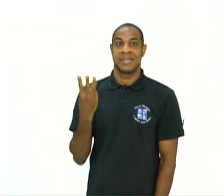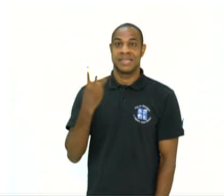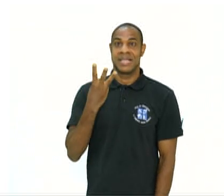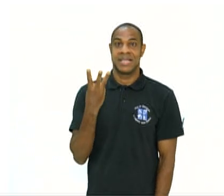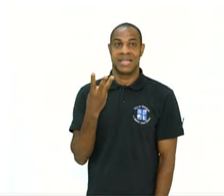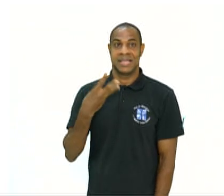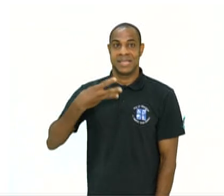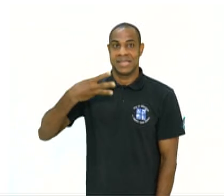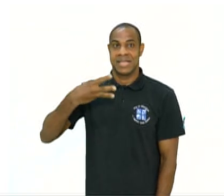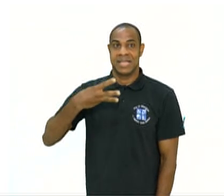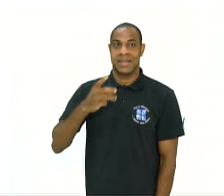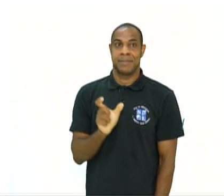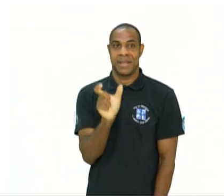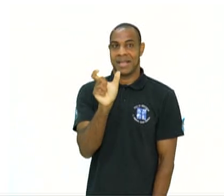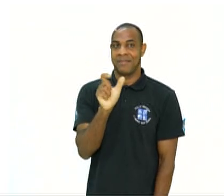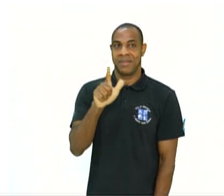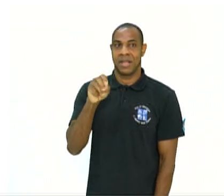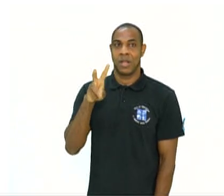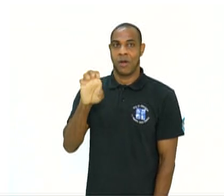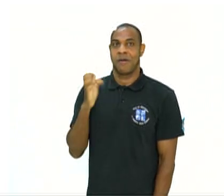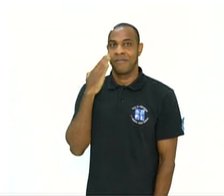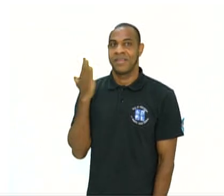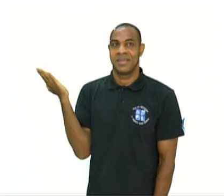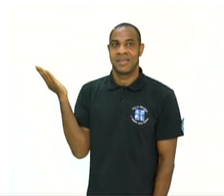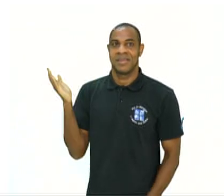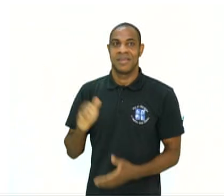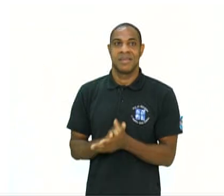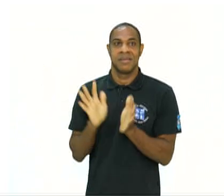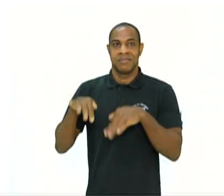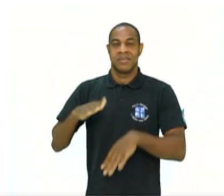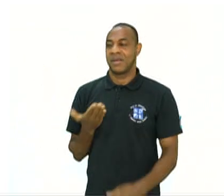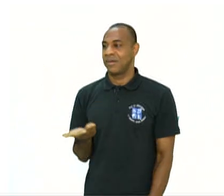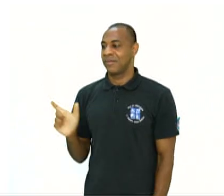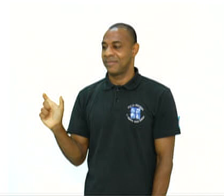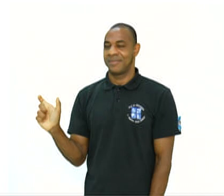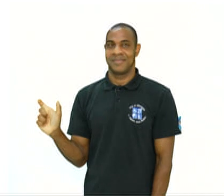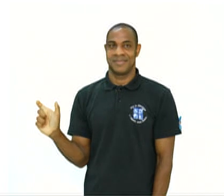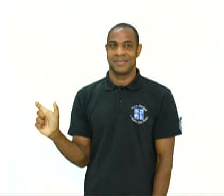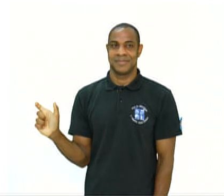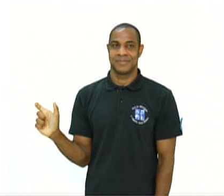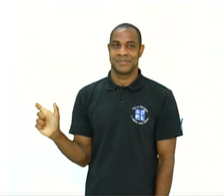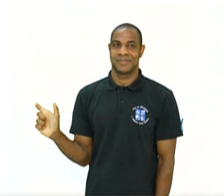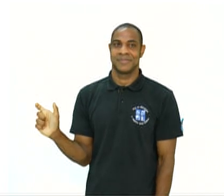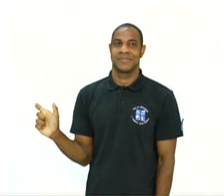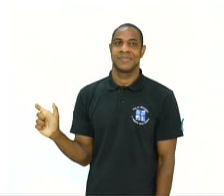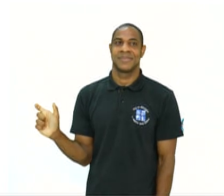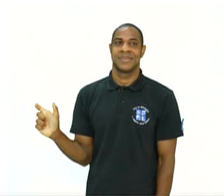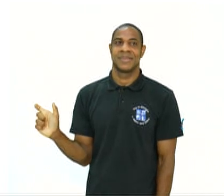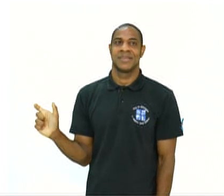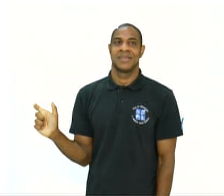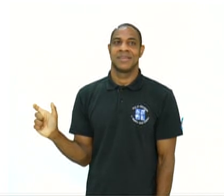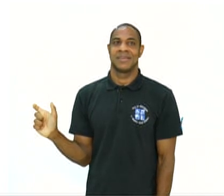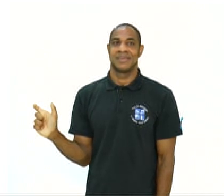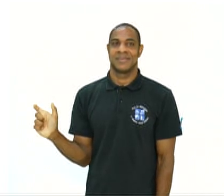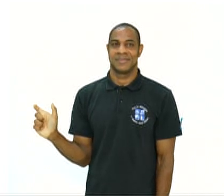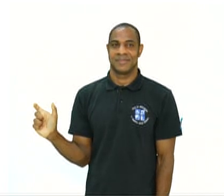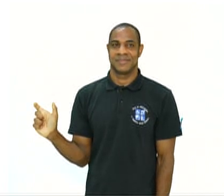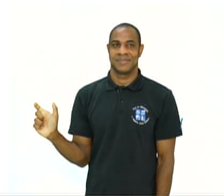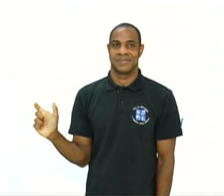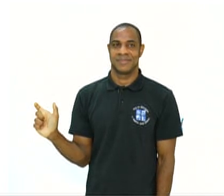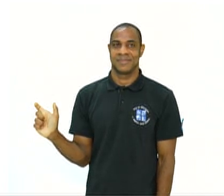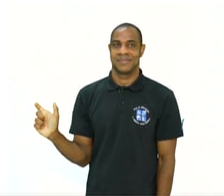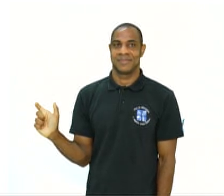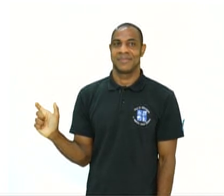palavra, love and stuff. You know, the one that's usually pretty naked but